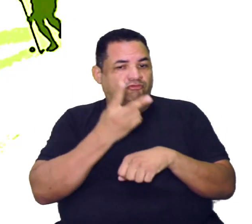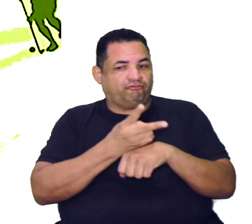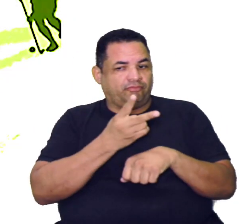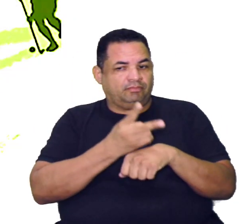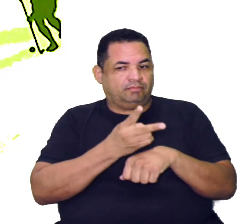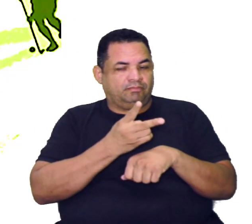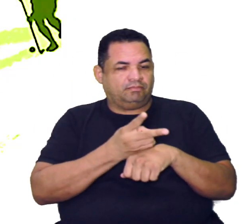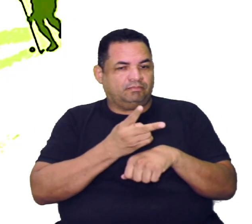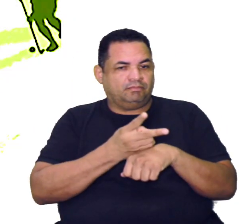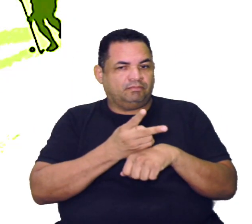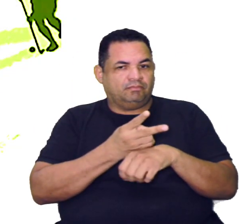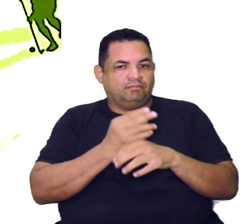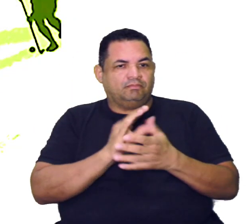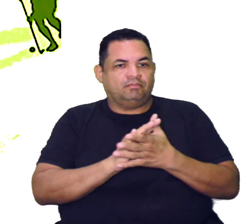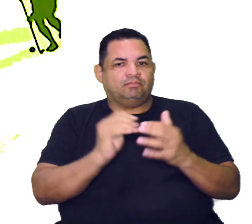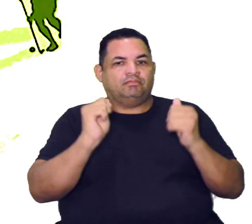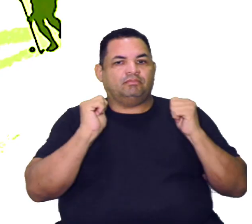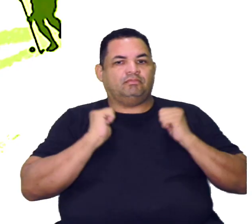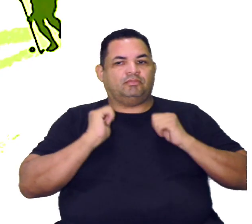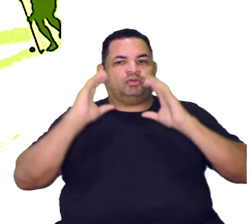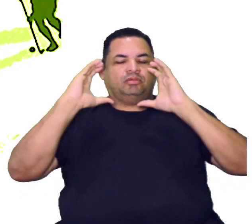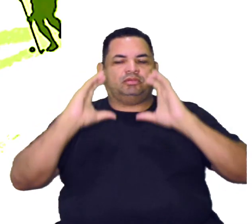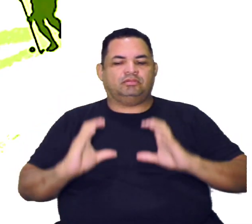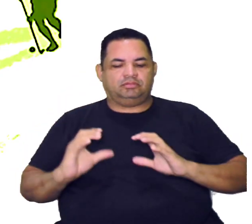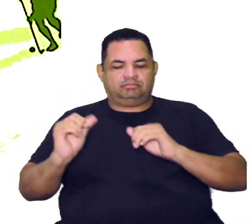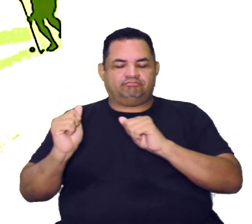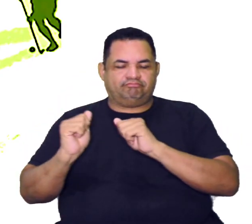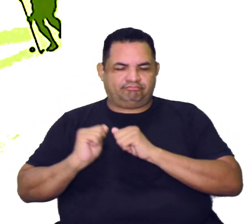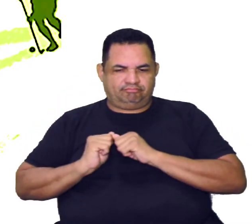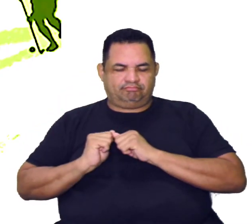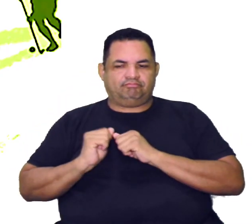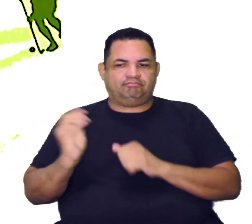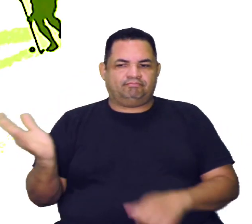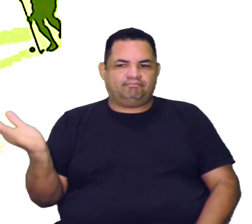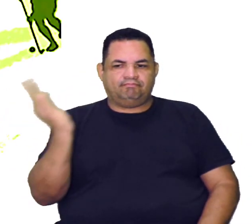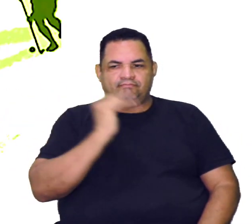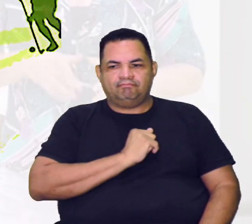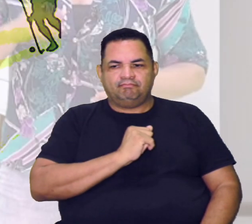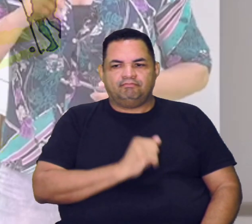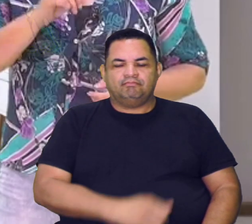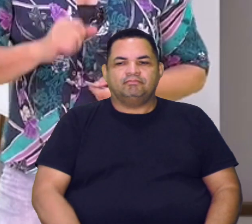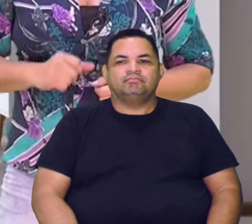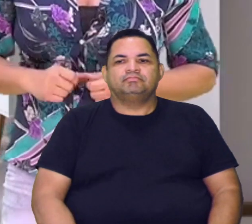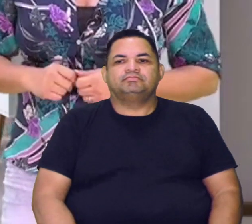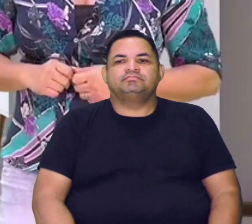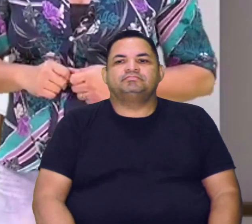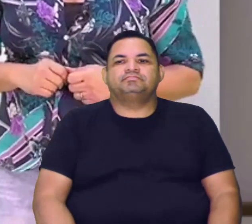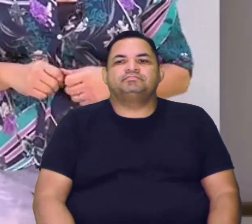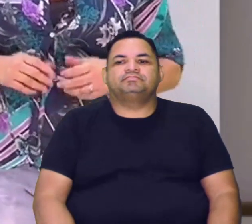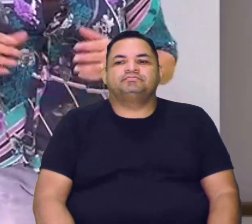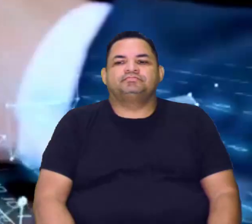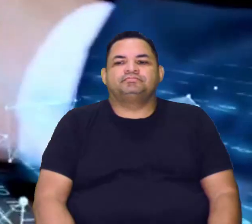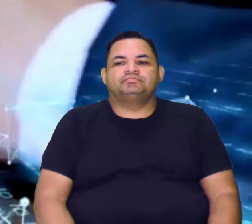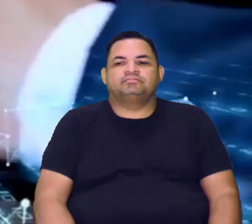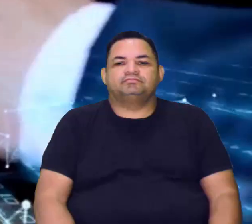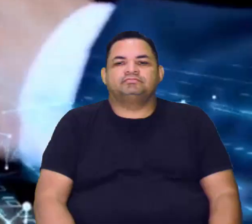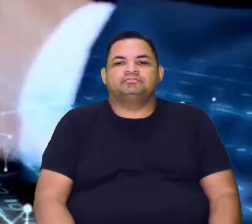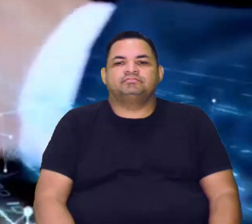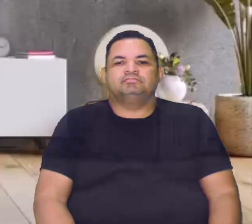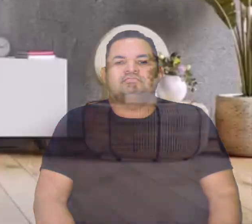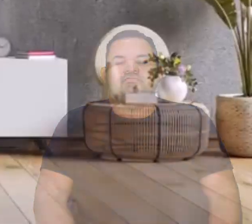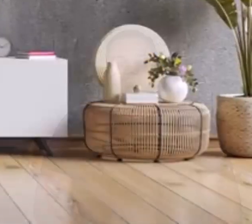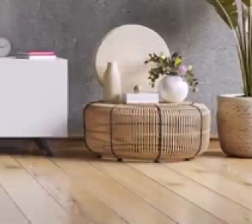assistir essa externa sobre sedentarismo e comportamento sedentário. Vamos lá? Atividades realizadas frente